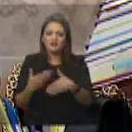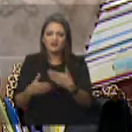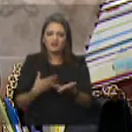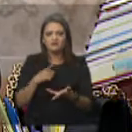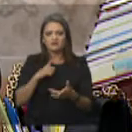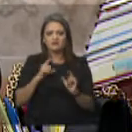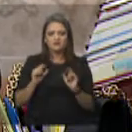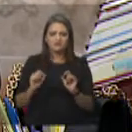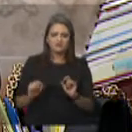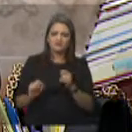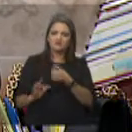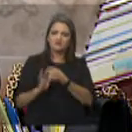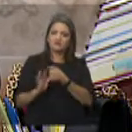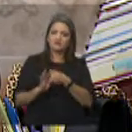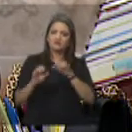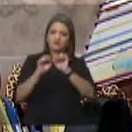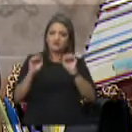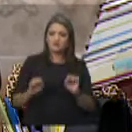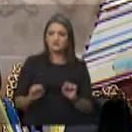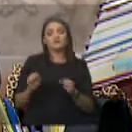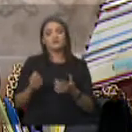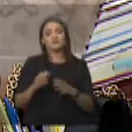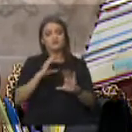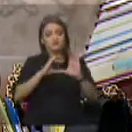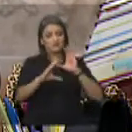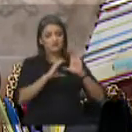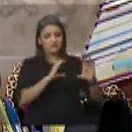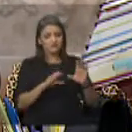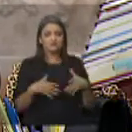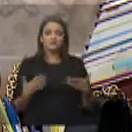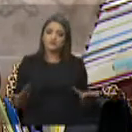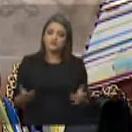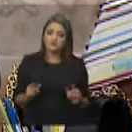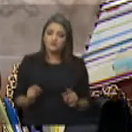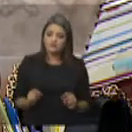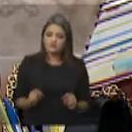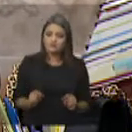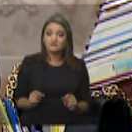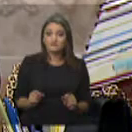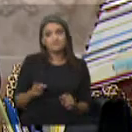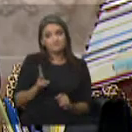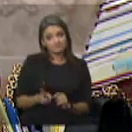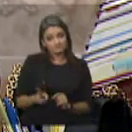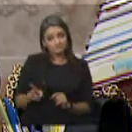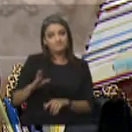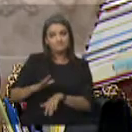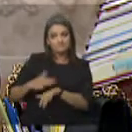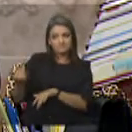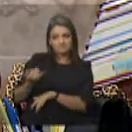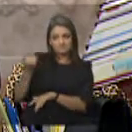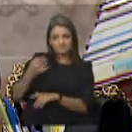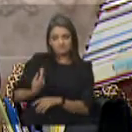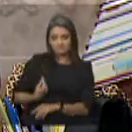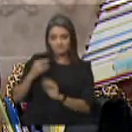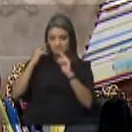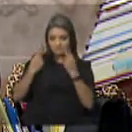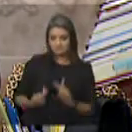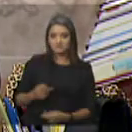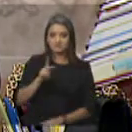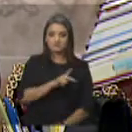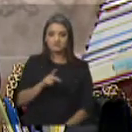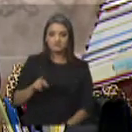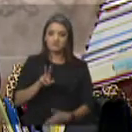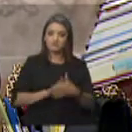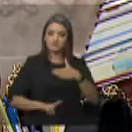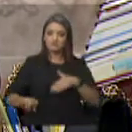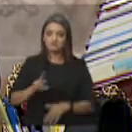dos sistemas de comunicação, dos quais é sempre mais dependente a vida humana. O saudoso professor emérito da Universidade de